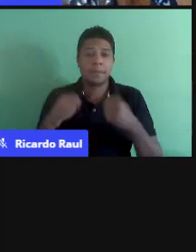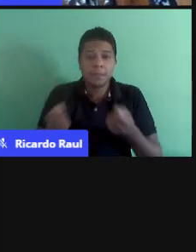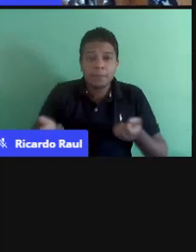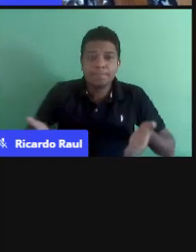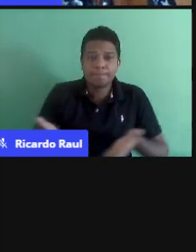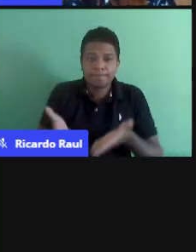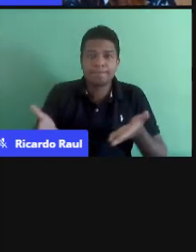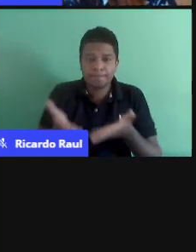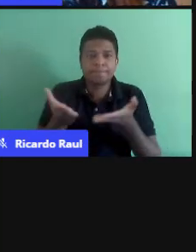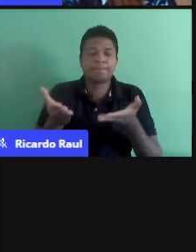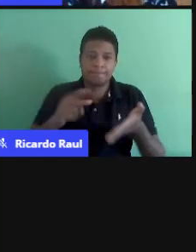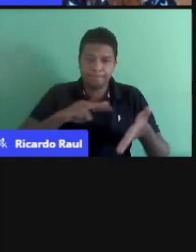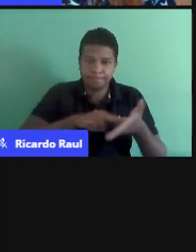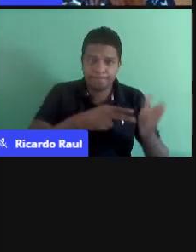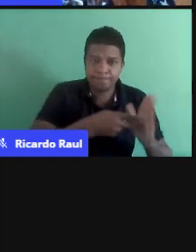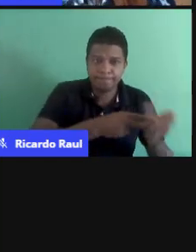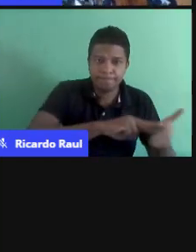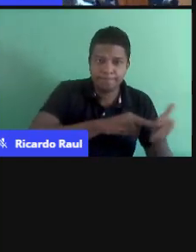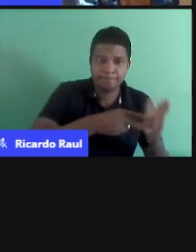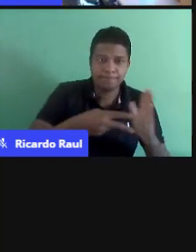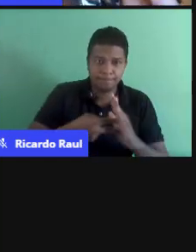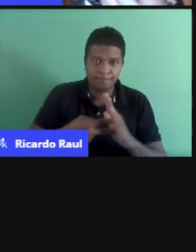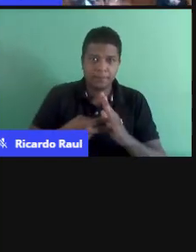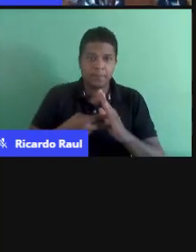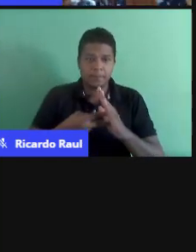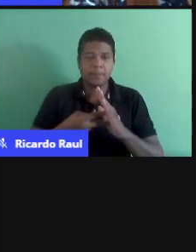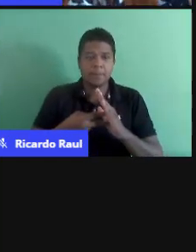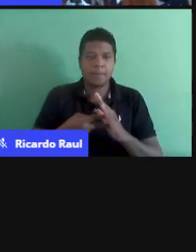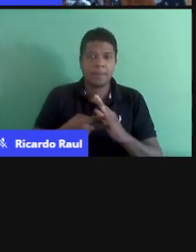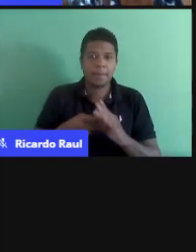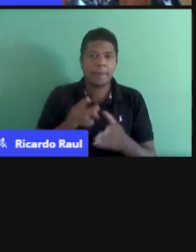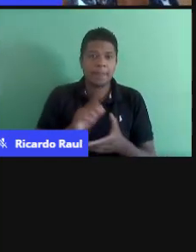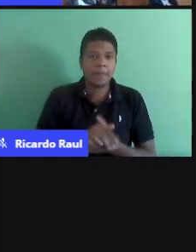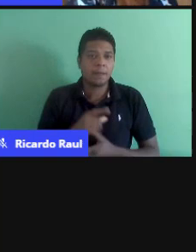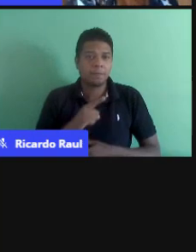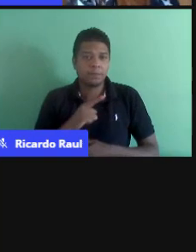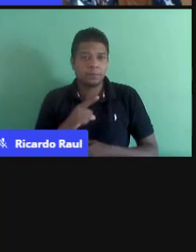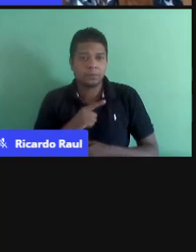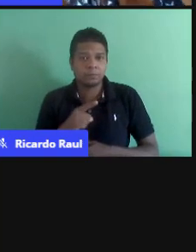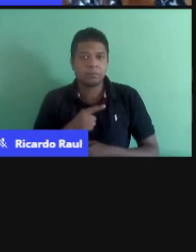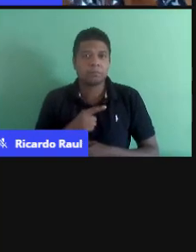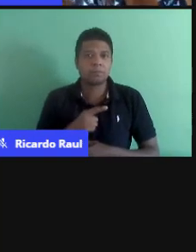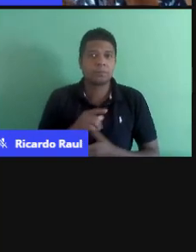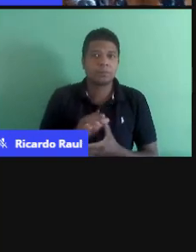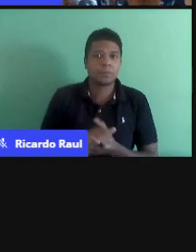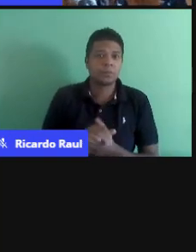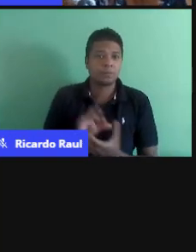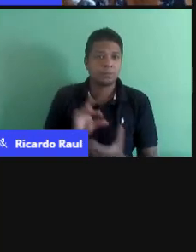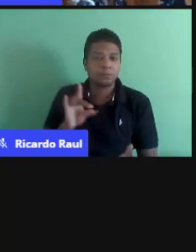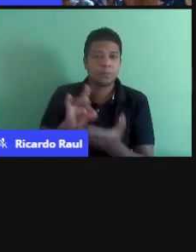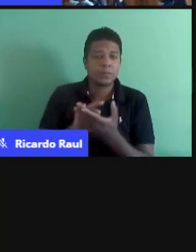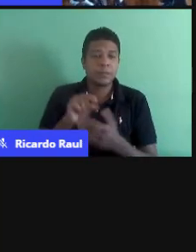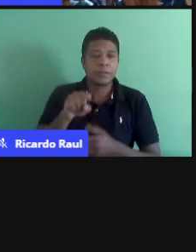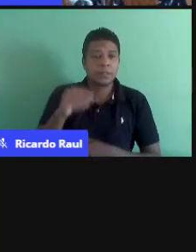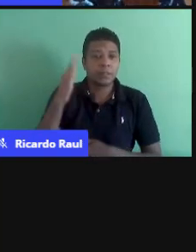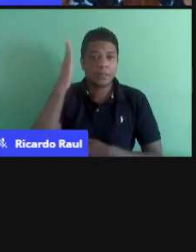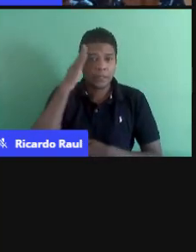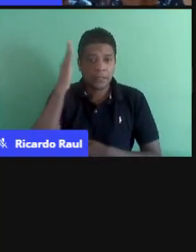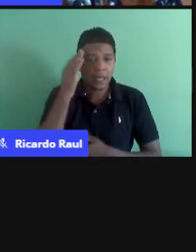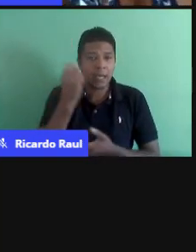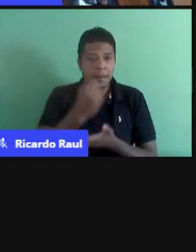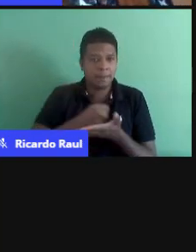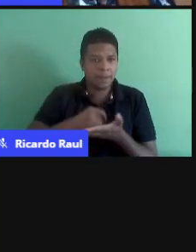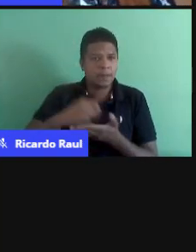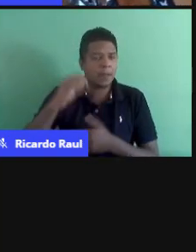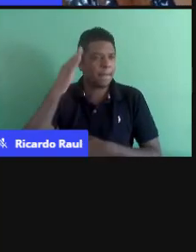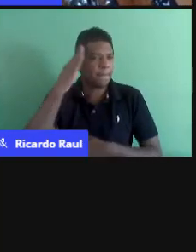forma significativa. Tá? E aí aqui nós temos essa afirmação. Se a gente sabe desenhar,